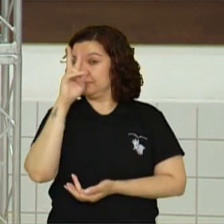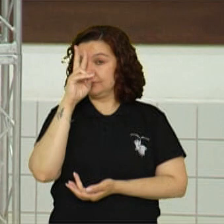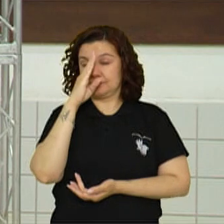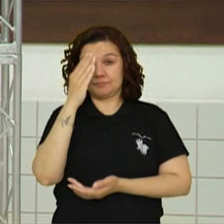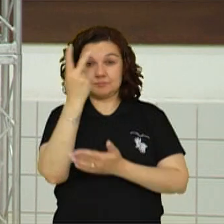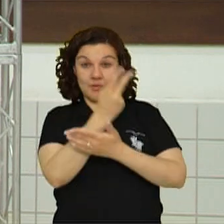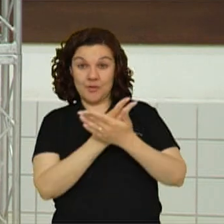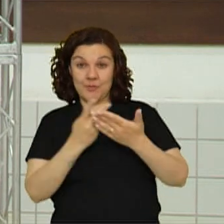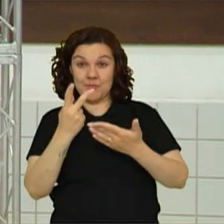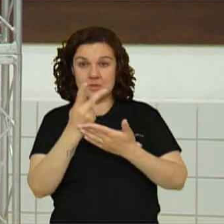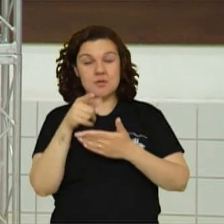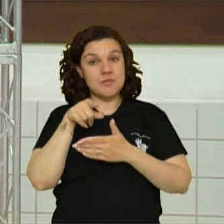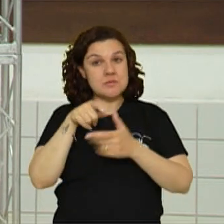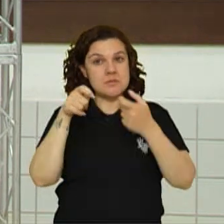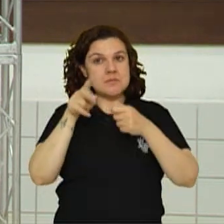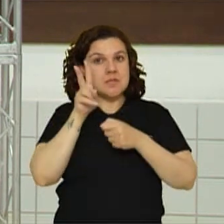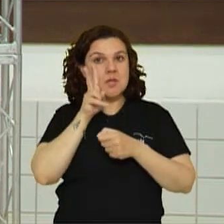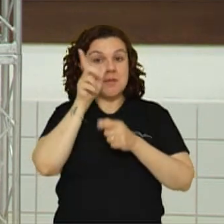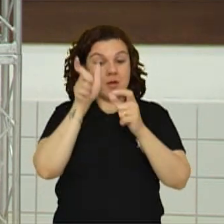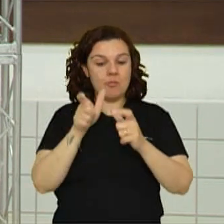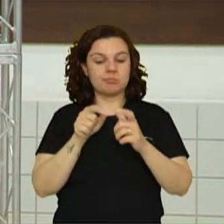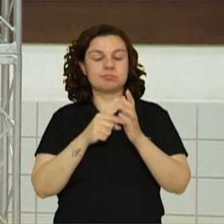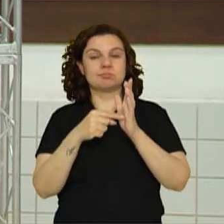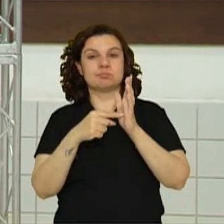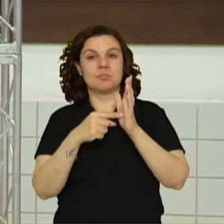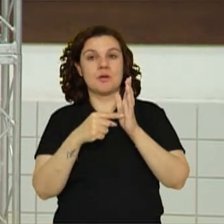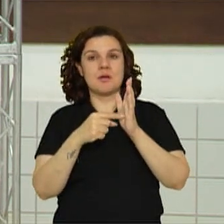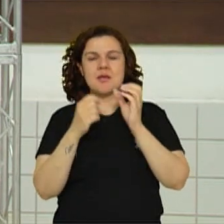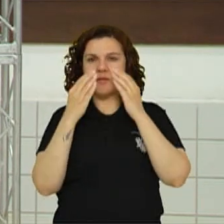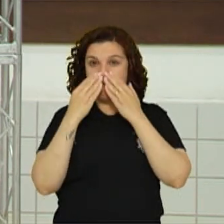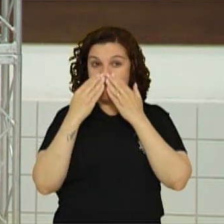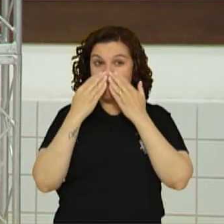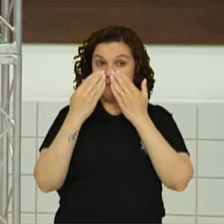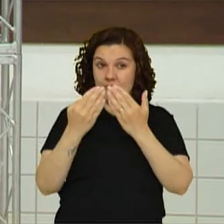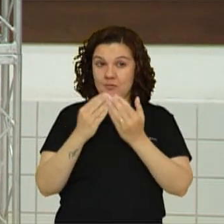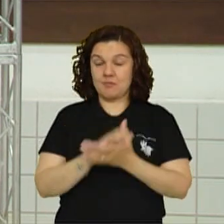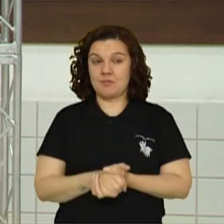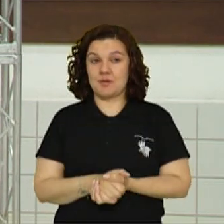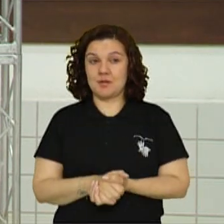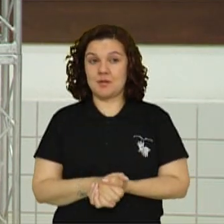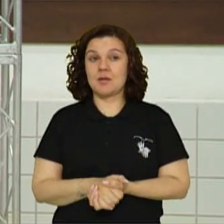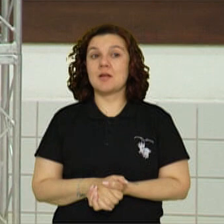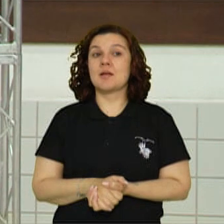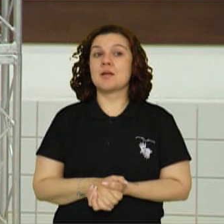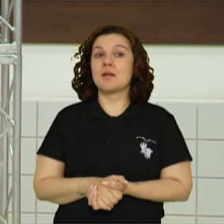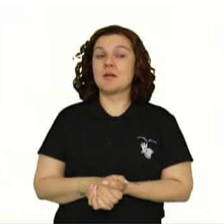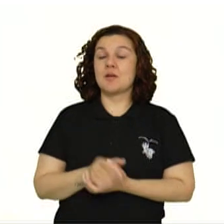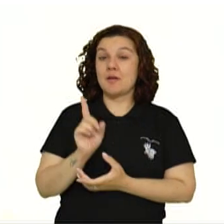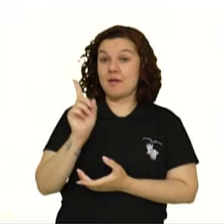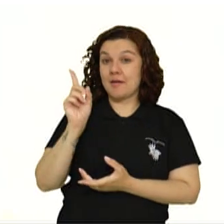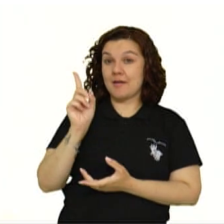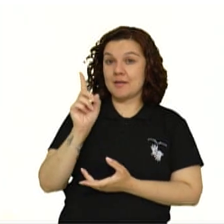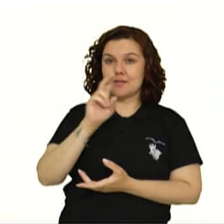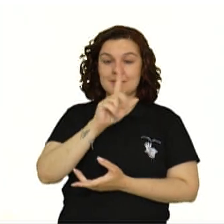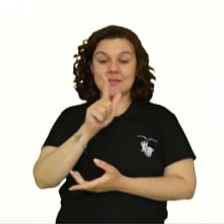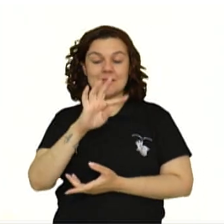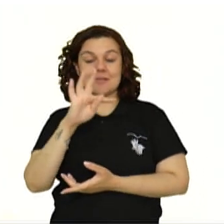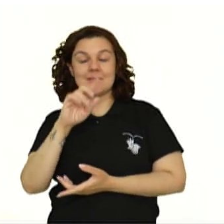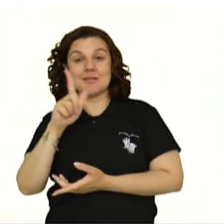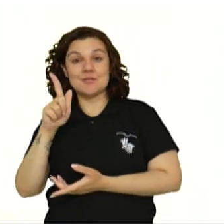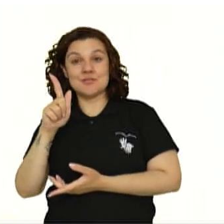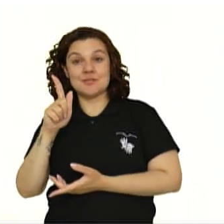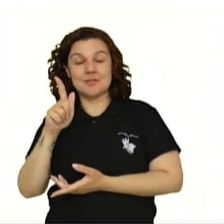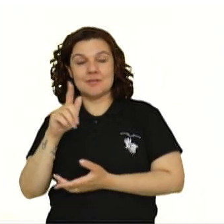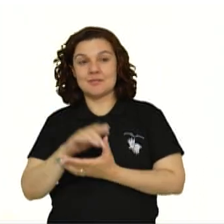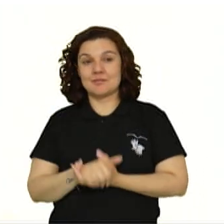da imagem, você tem que lembrar aonde que está esse polígono. Se ele está por fora, os lados desse polígono são